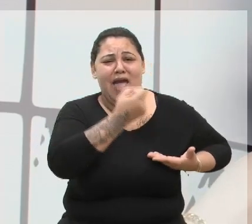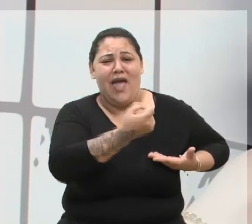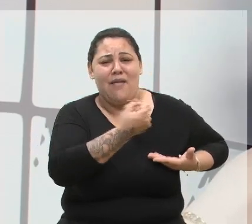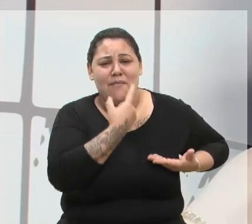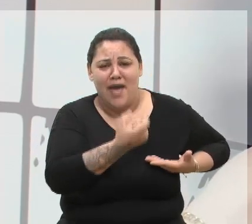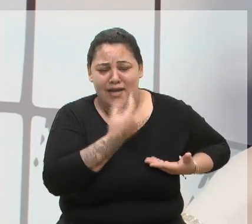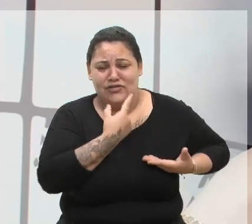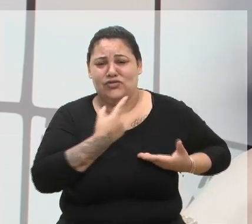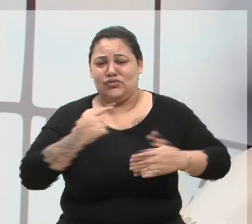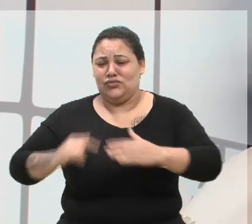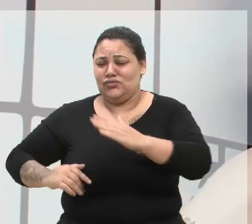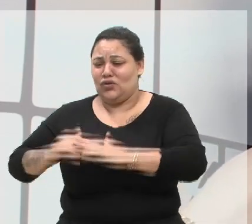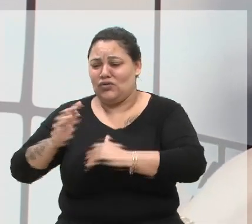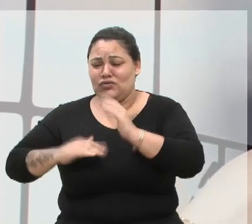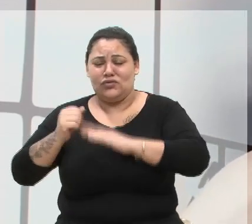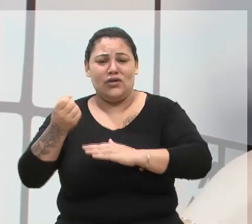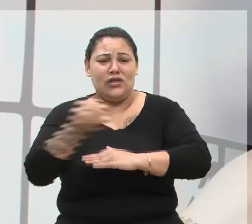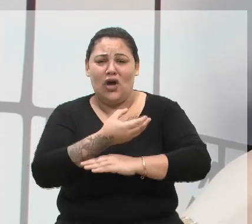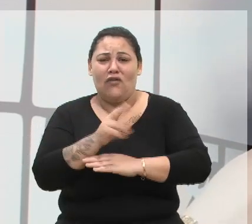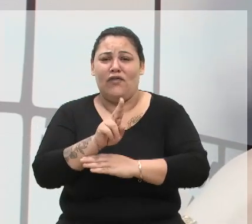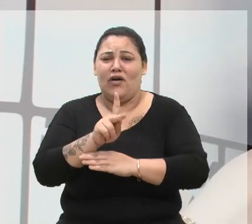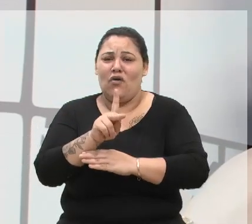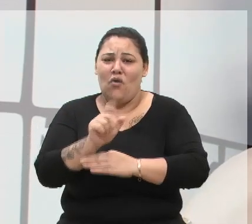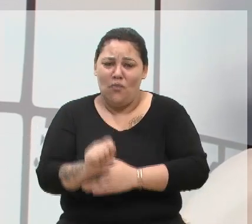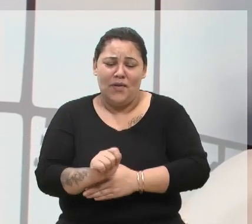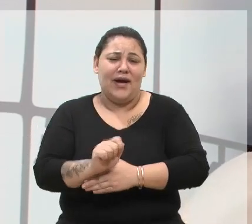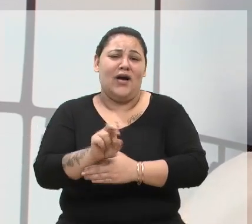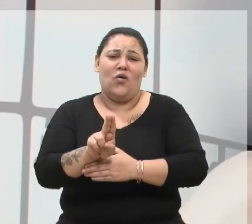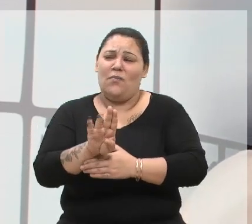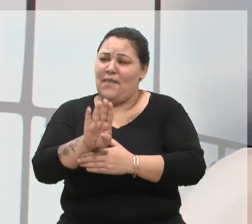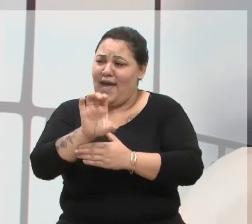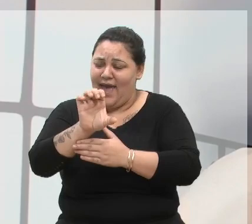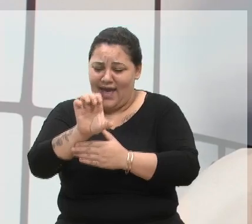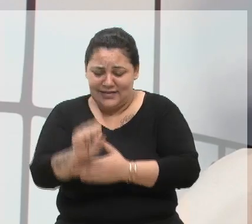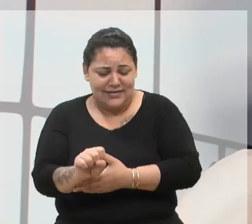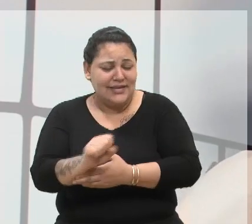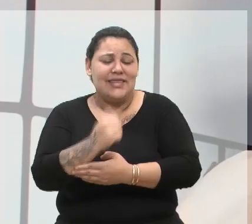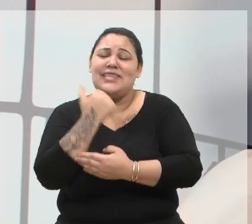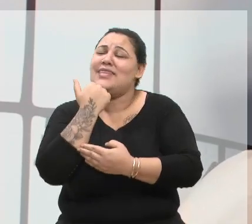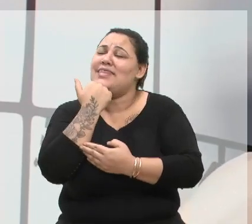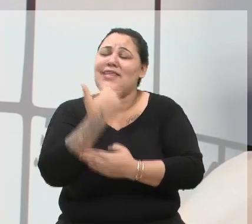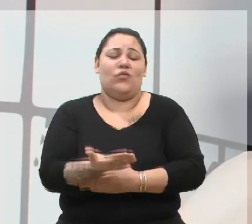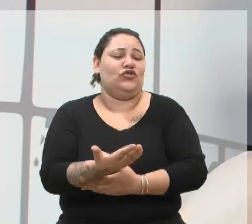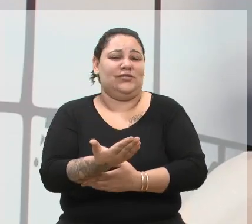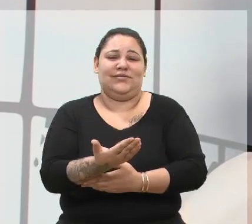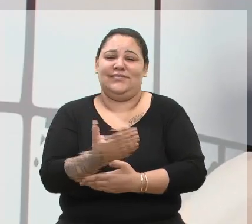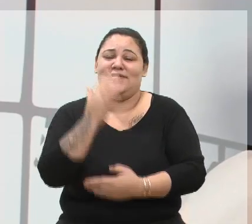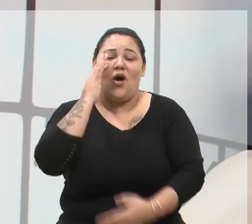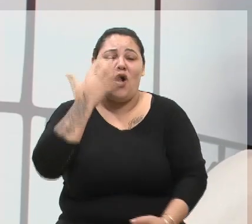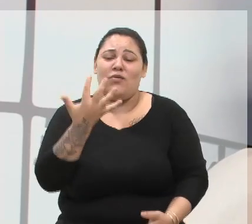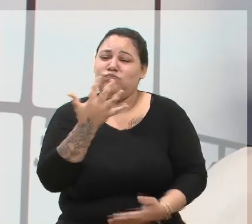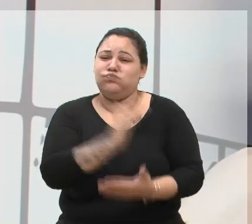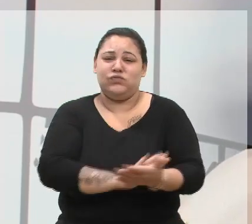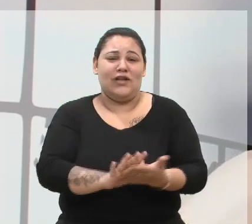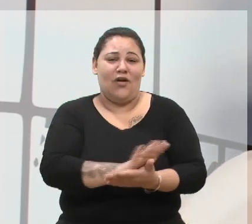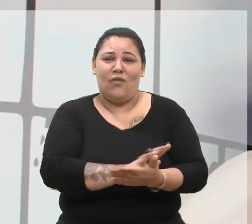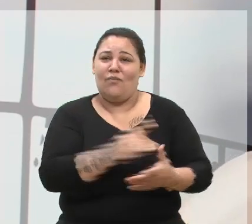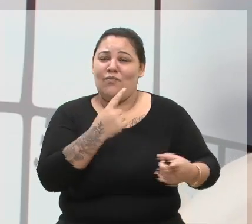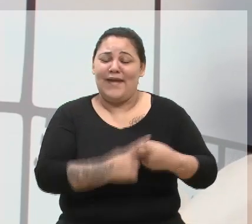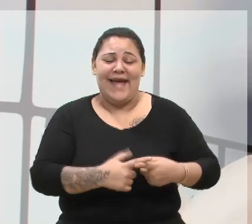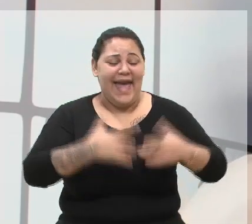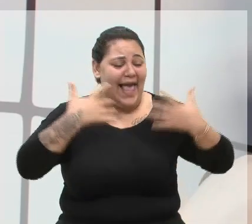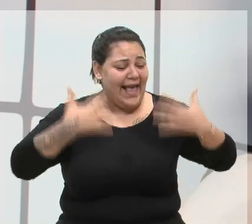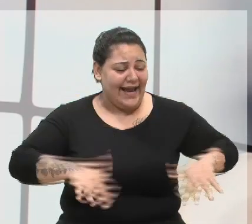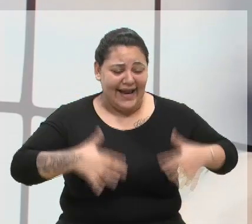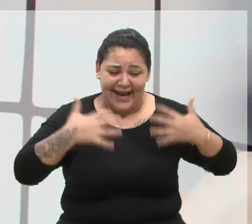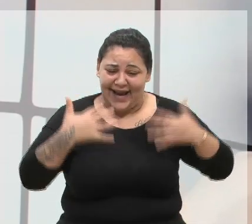construir novas UPAs, construir novos postos de saúde, não vai resolver. Não vai resolver, o custo vai ser astronômico,